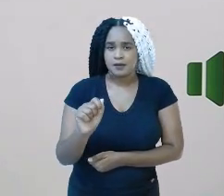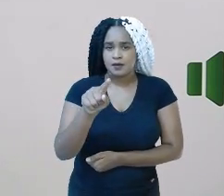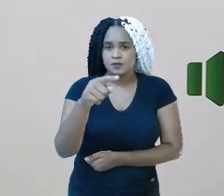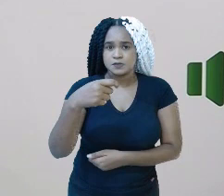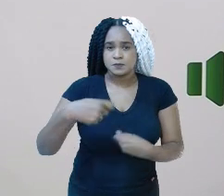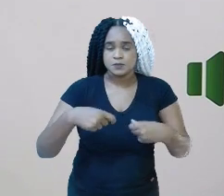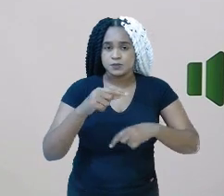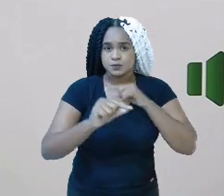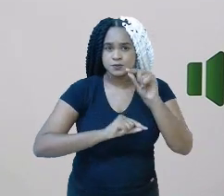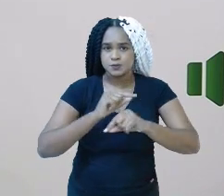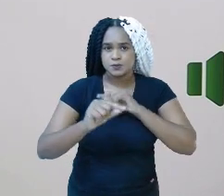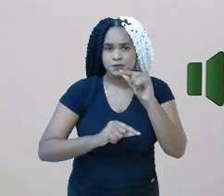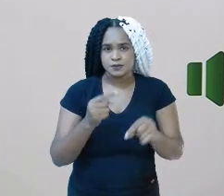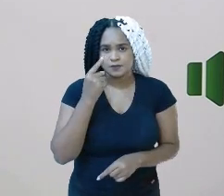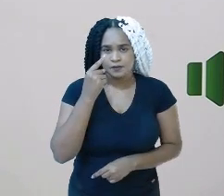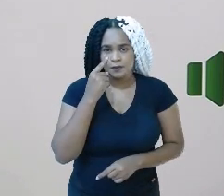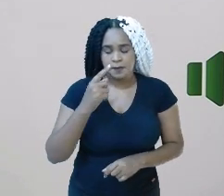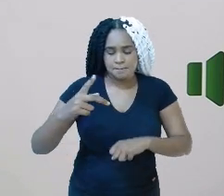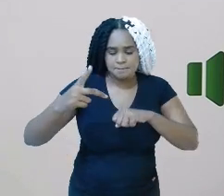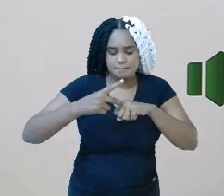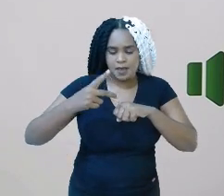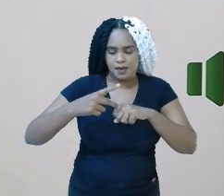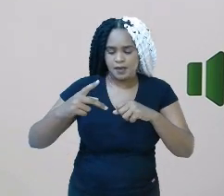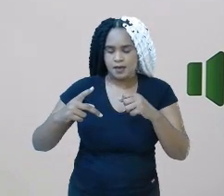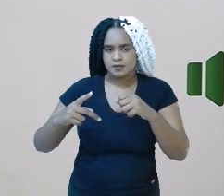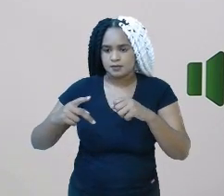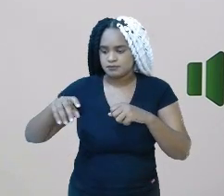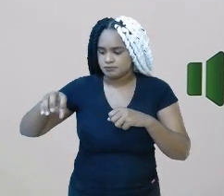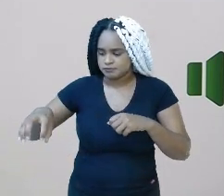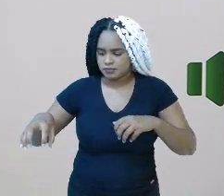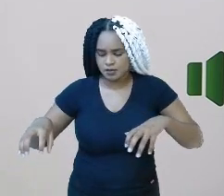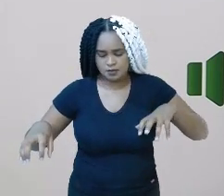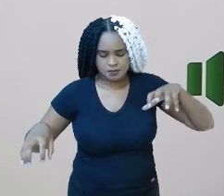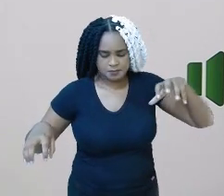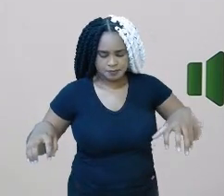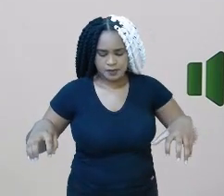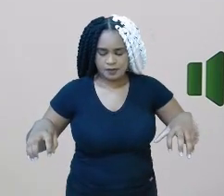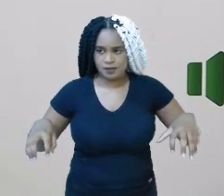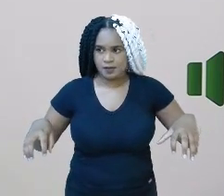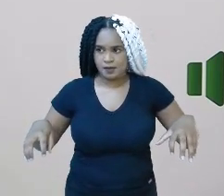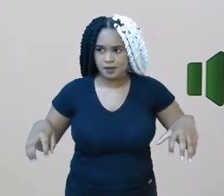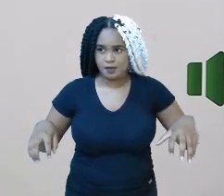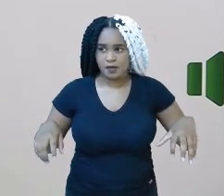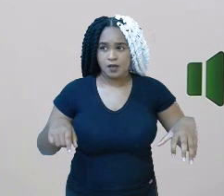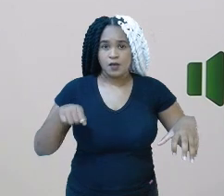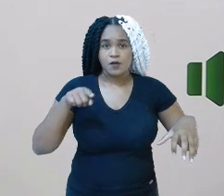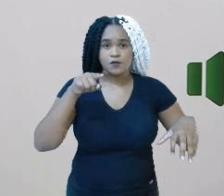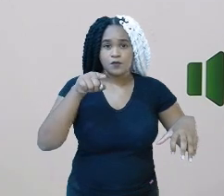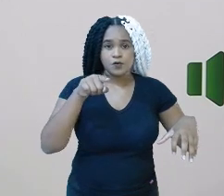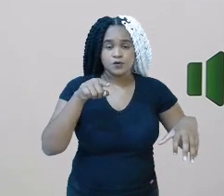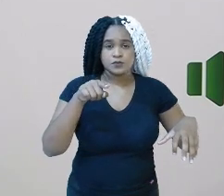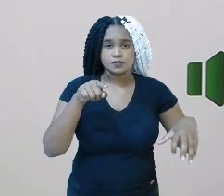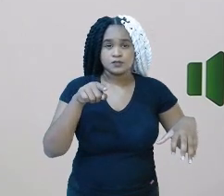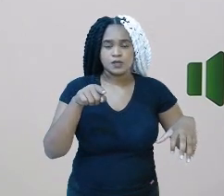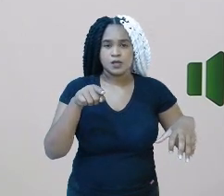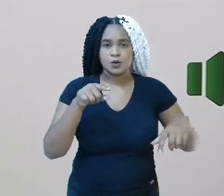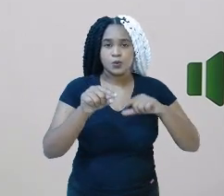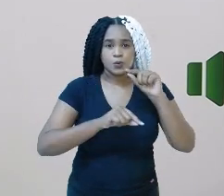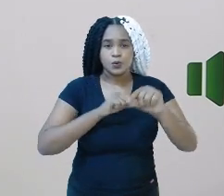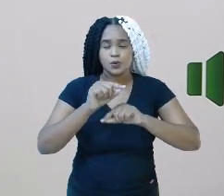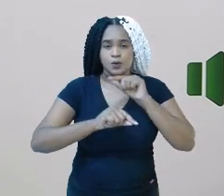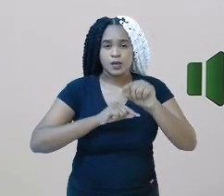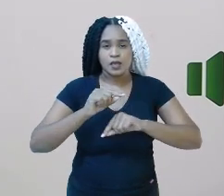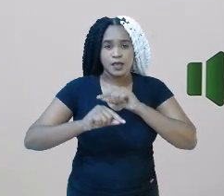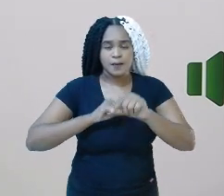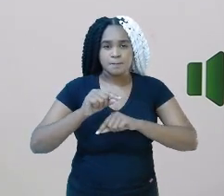botar as pedras, né? Normalmente é com pedra ou sandália, e você faz assim, eu vou medir a barra hoje. Aí você diz,